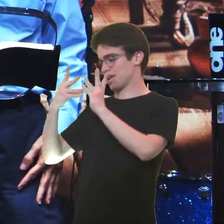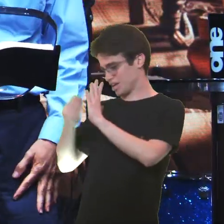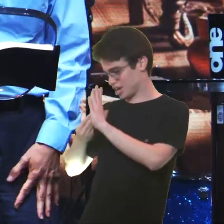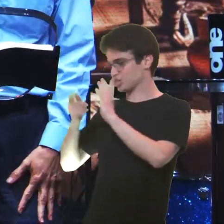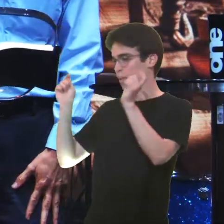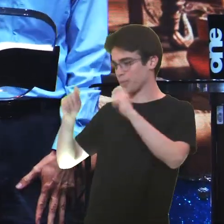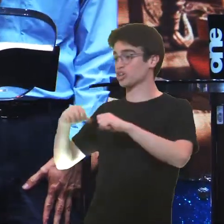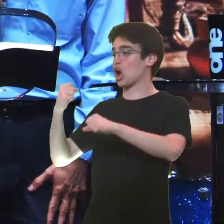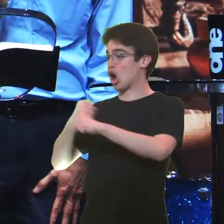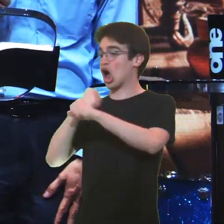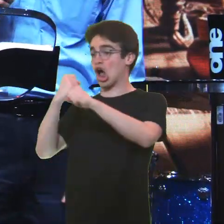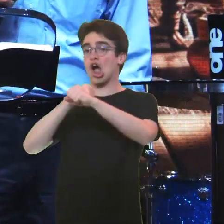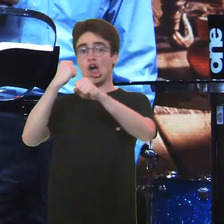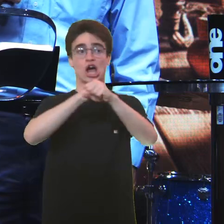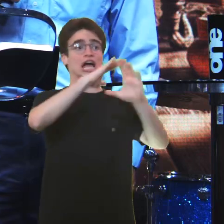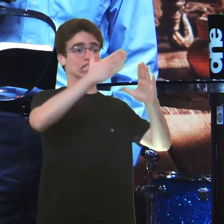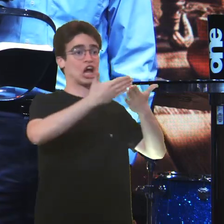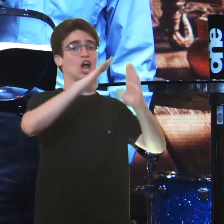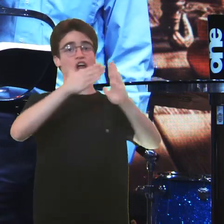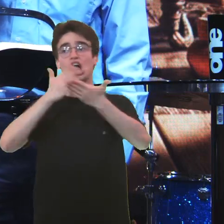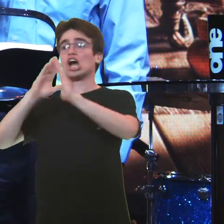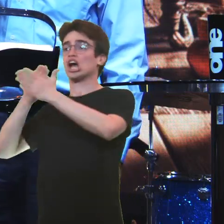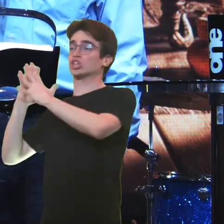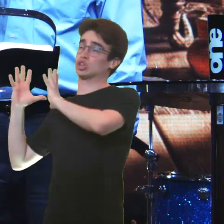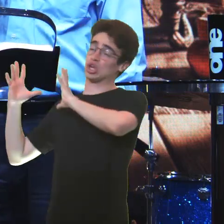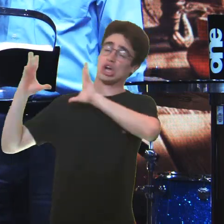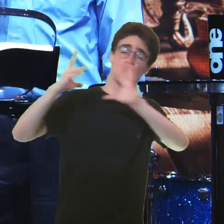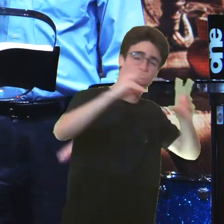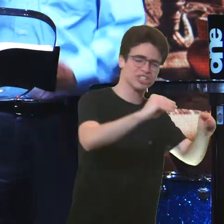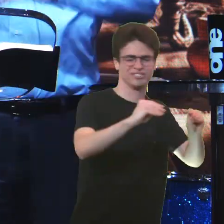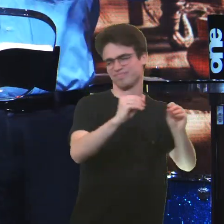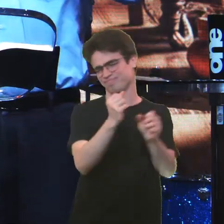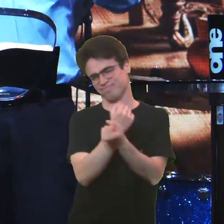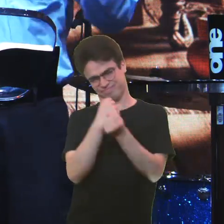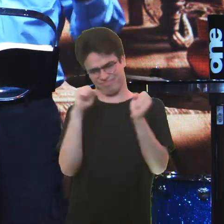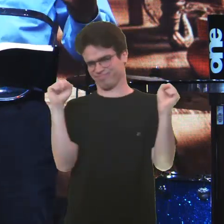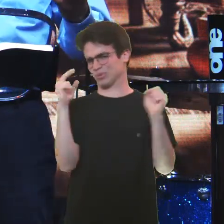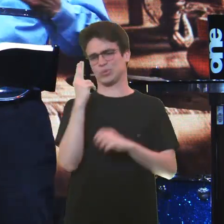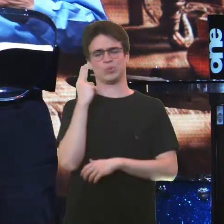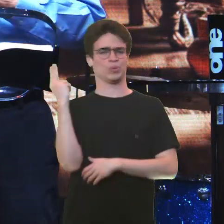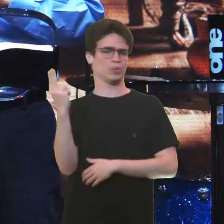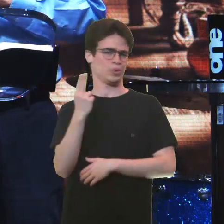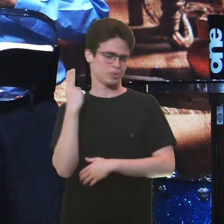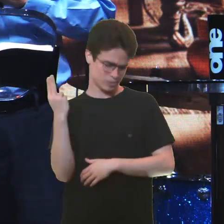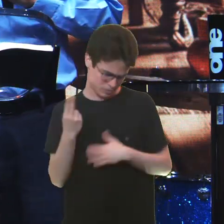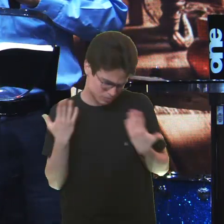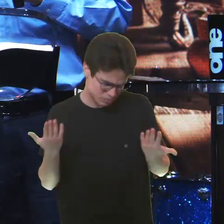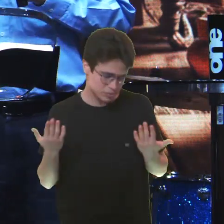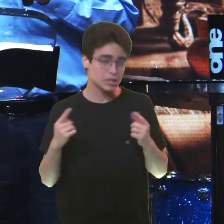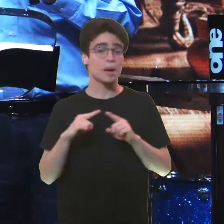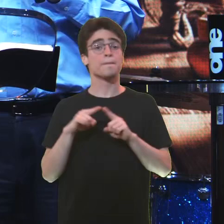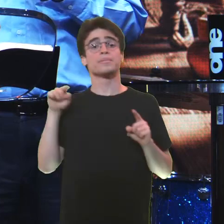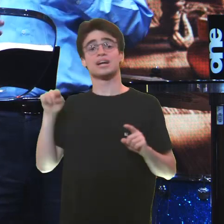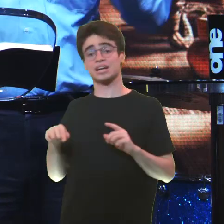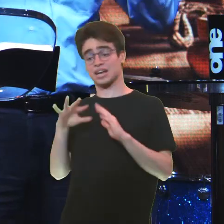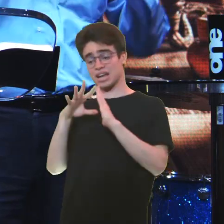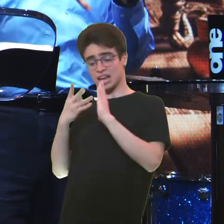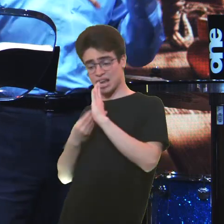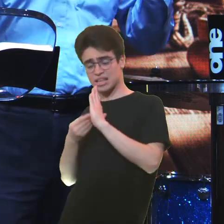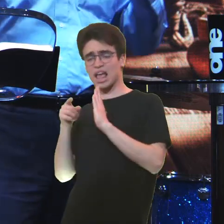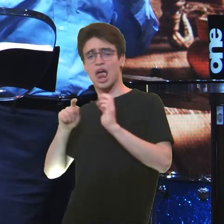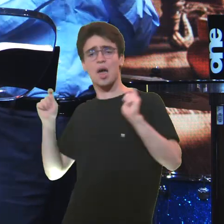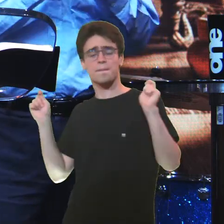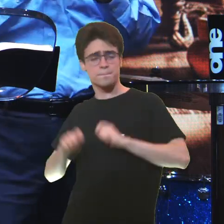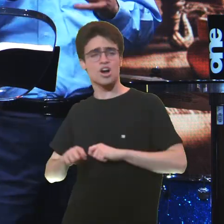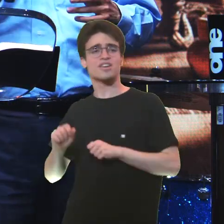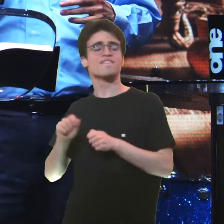de la ciudad. Claro, a igreja não pode reconstruir todas as escolas da cidade, Pero algo puede hacer. mas tem algo que ela pode fazer. Entonces Dios